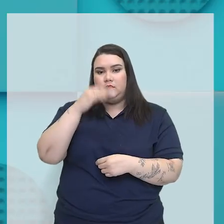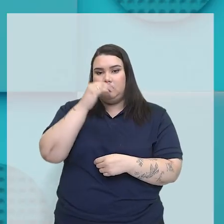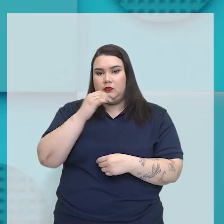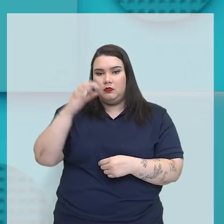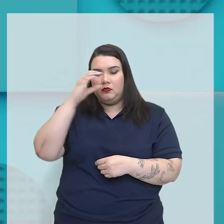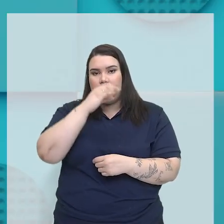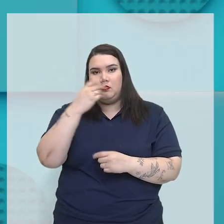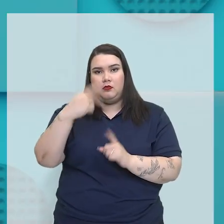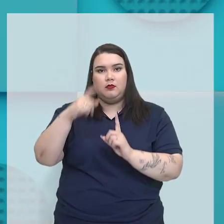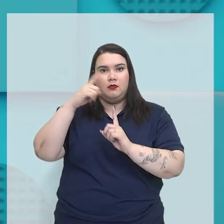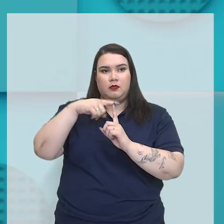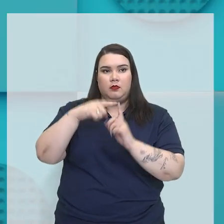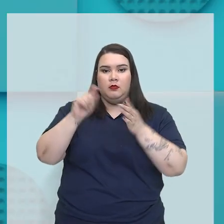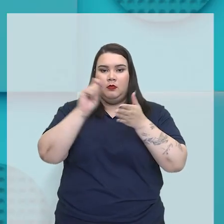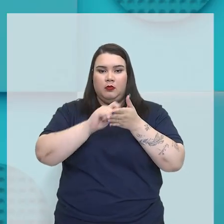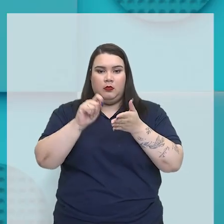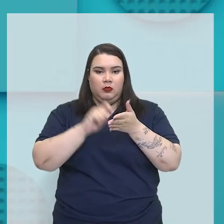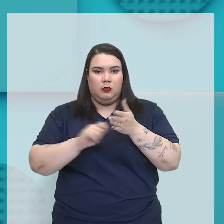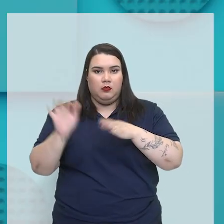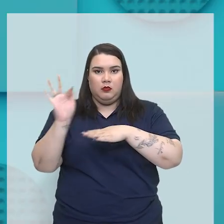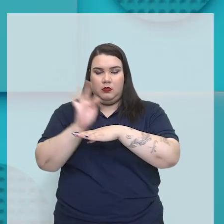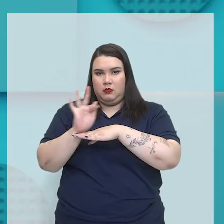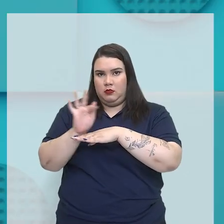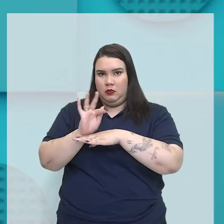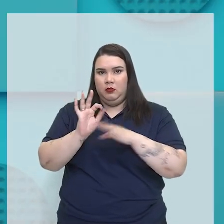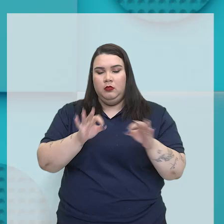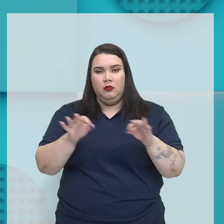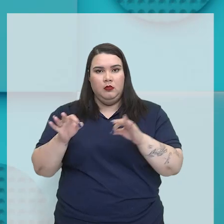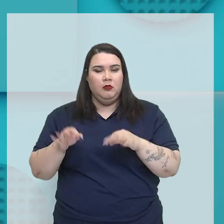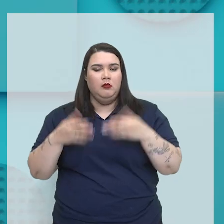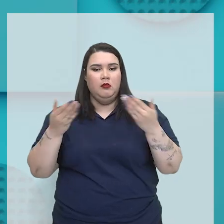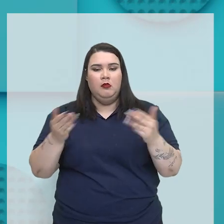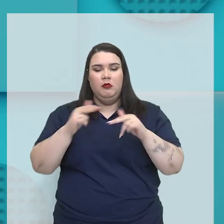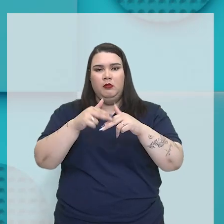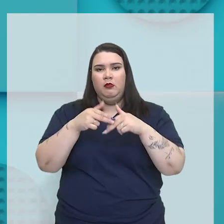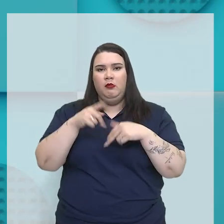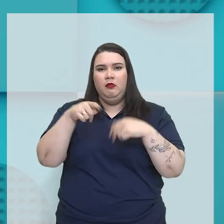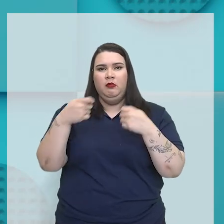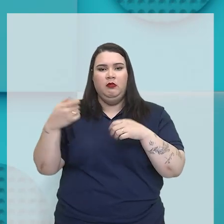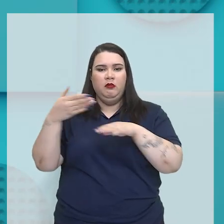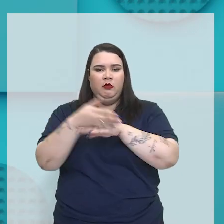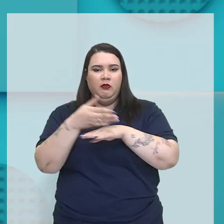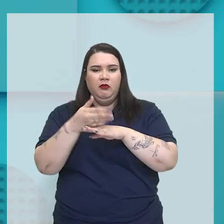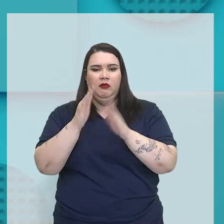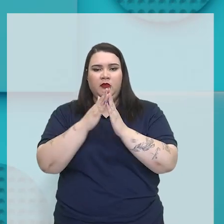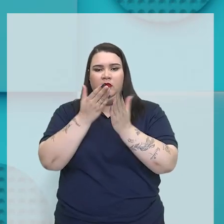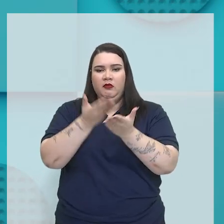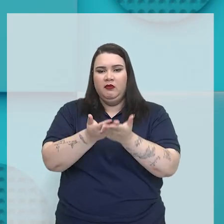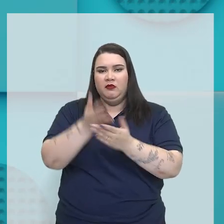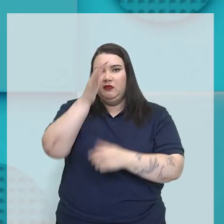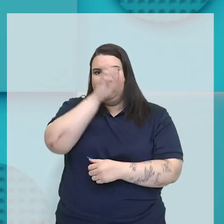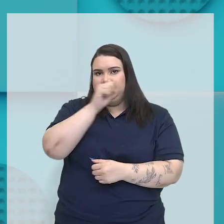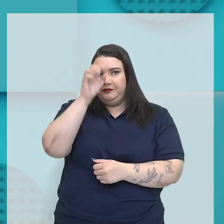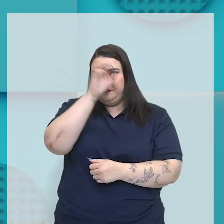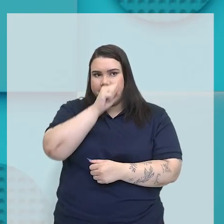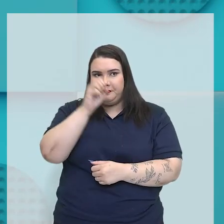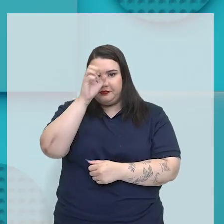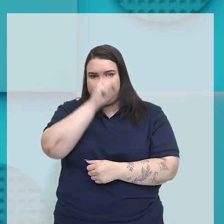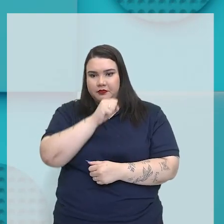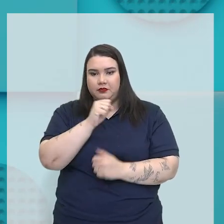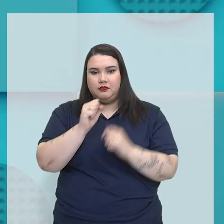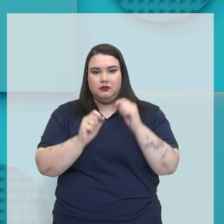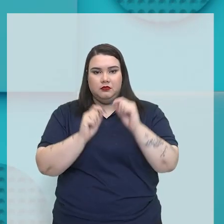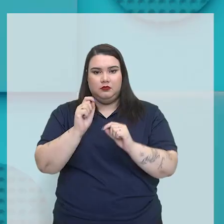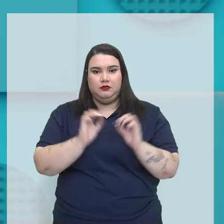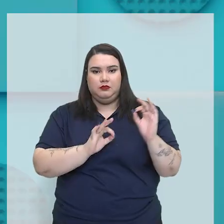modalidade da escrita formal, não é? Então, por isso que você vem para a escola, justamente para aprender